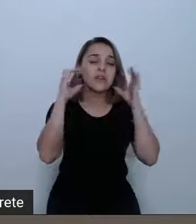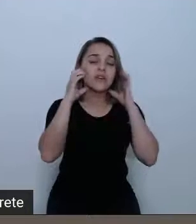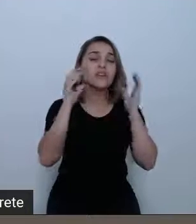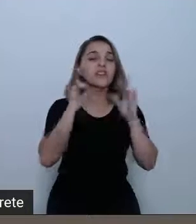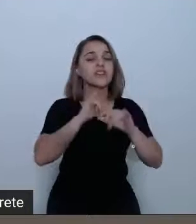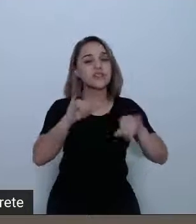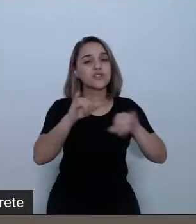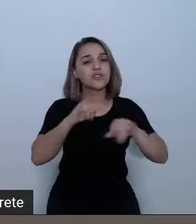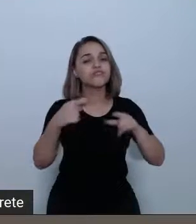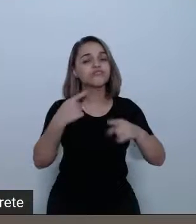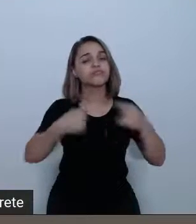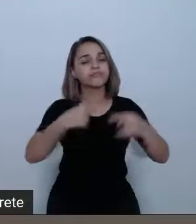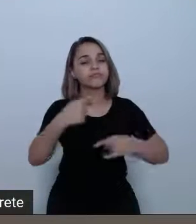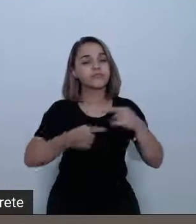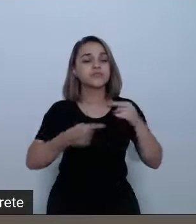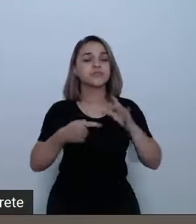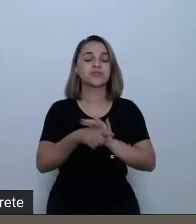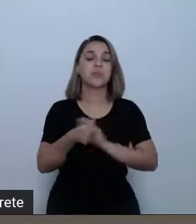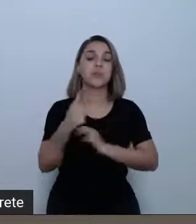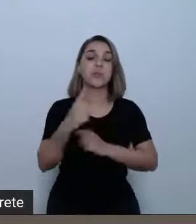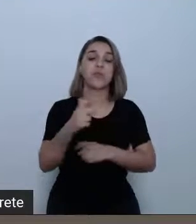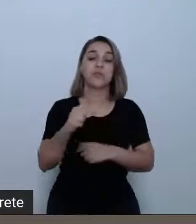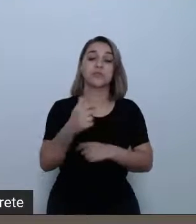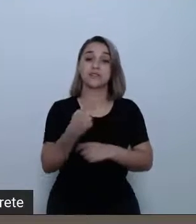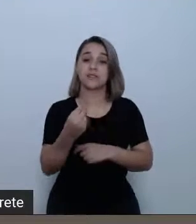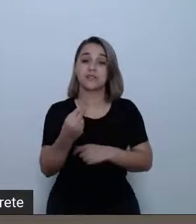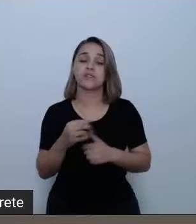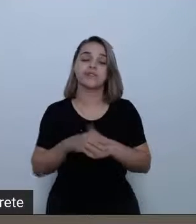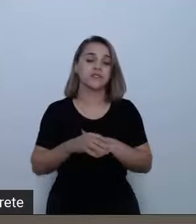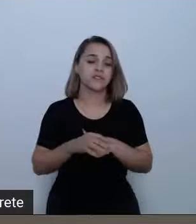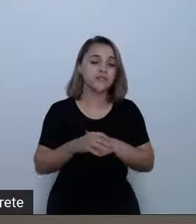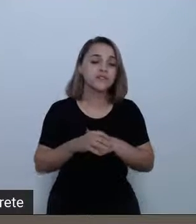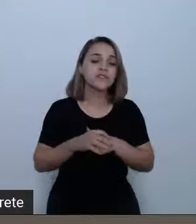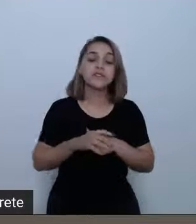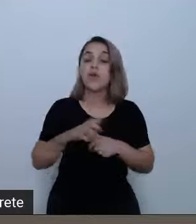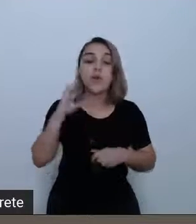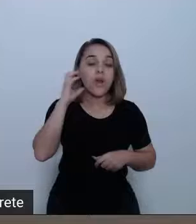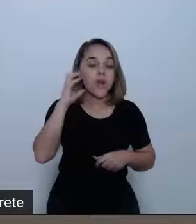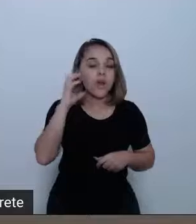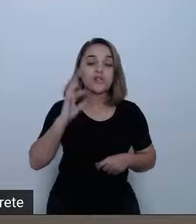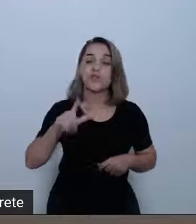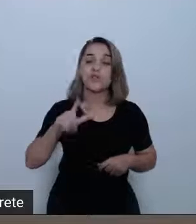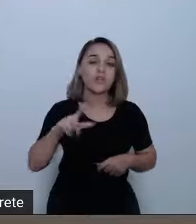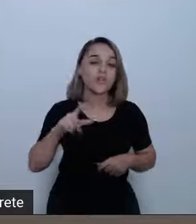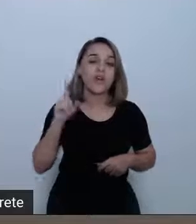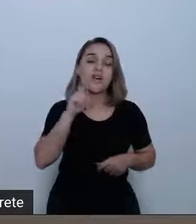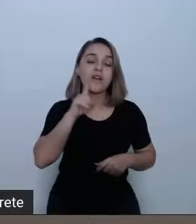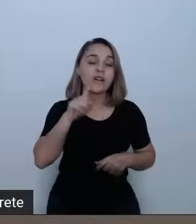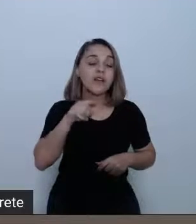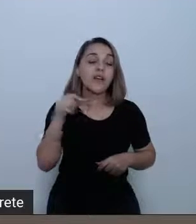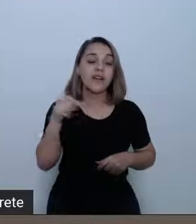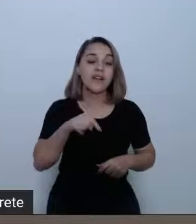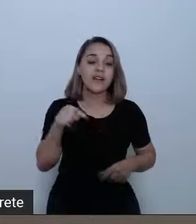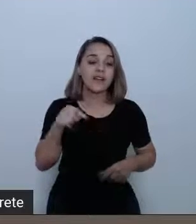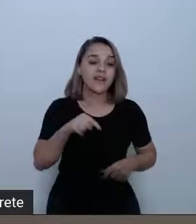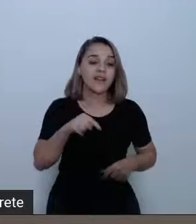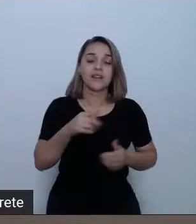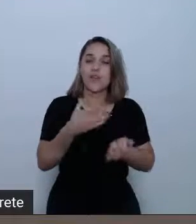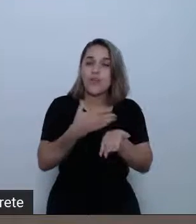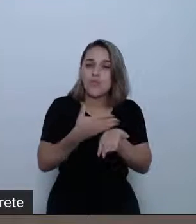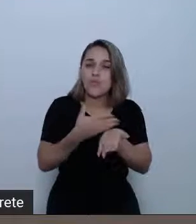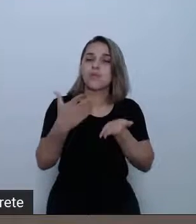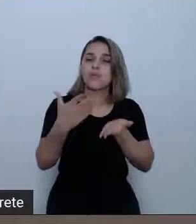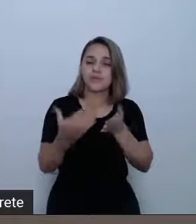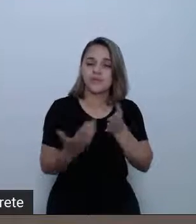20. Isso é uma coisa fantástica. E o rádio aqui não era o rádio americano, que já estava no apogeu aqui, eram os primeiros, assim. E Maravilha